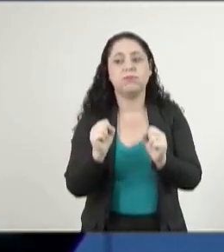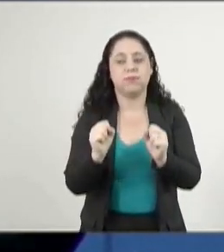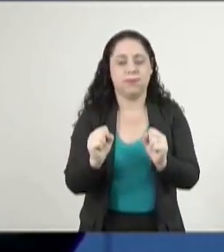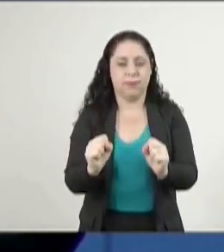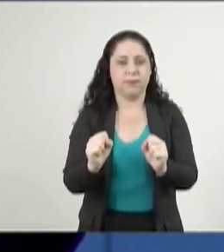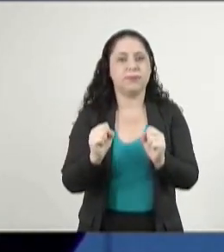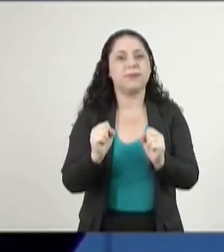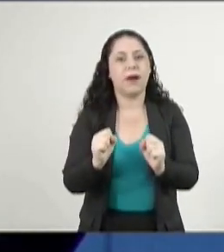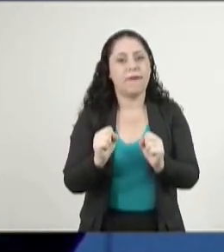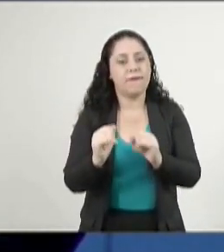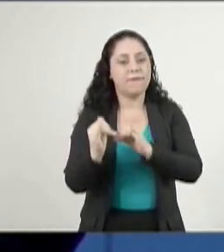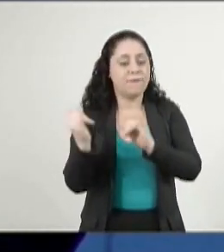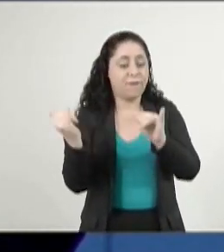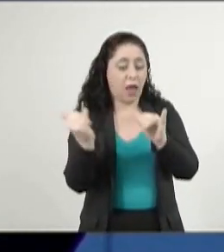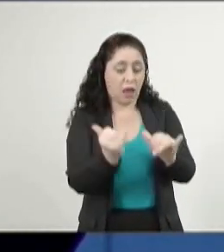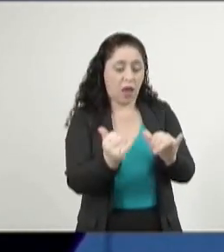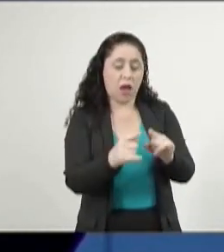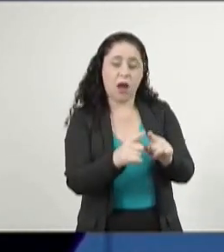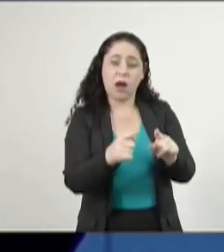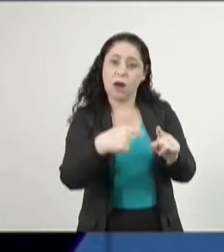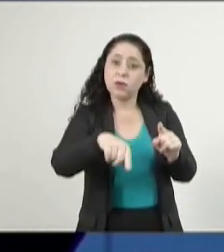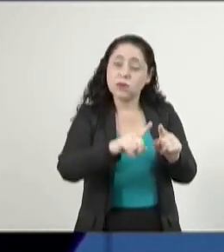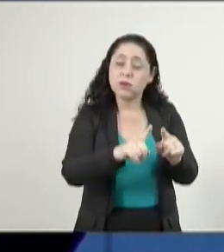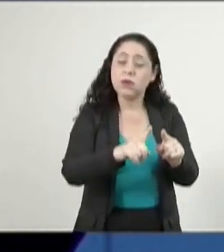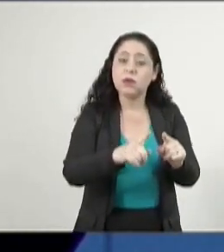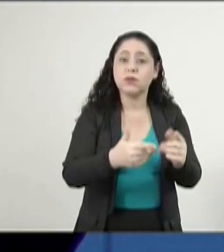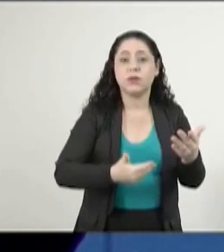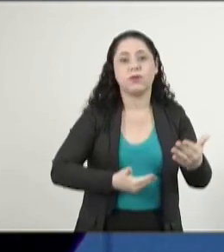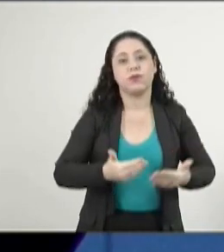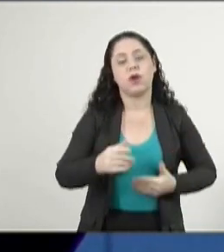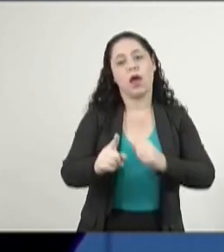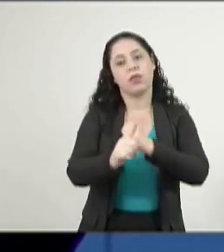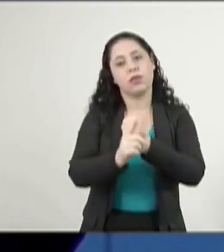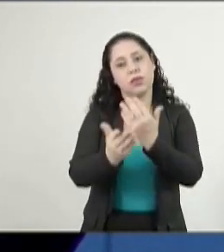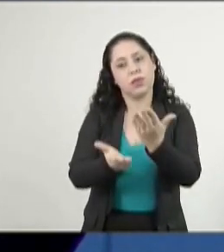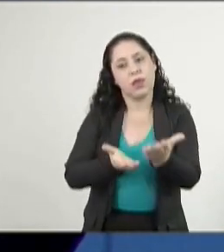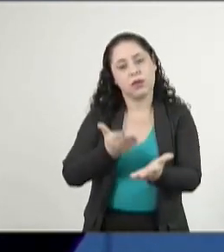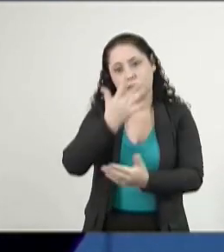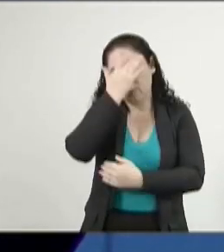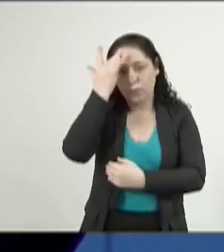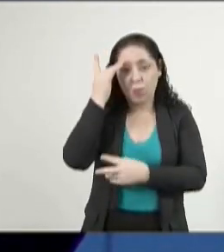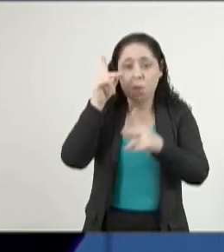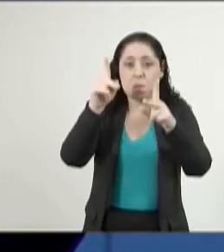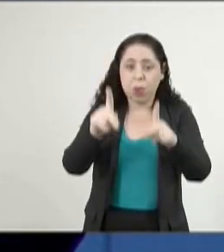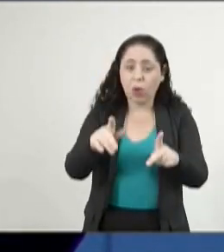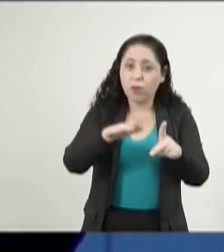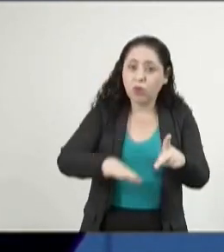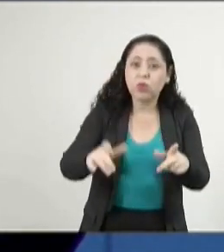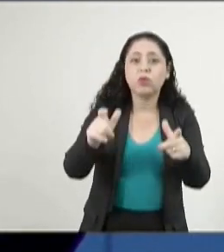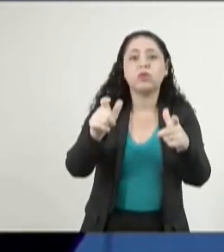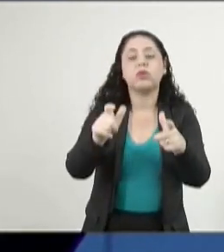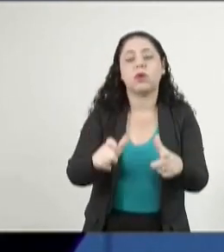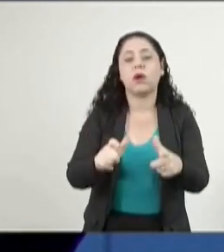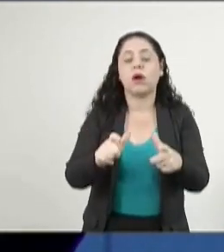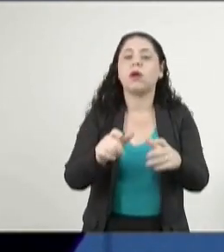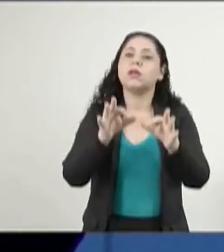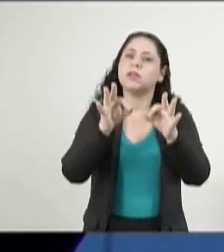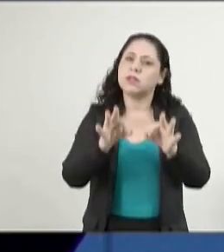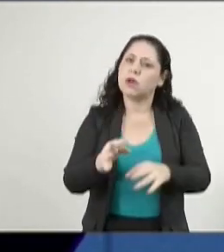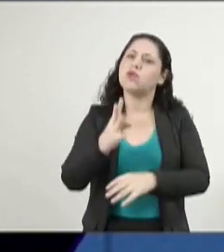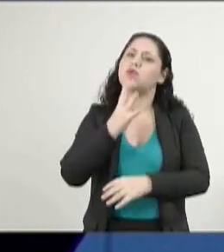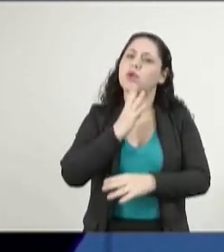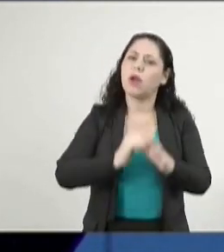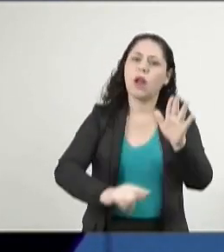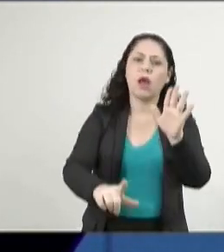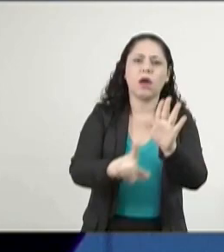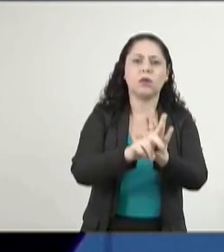possam informar aos servidores que atendem os cidadãos nesses locais com o devido conhecimento